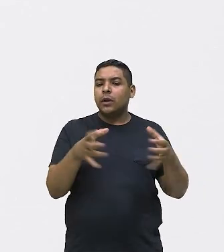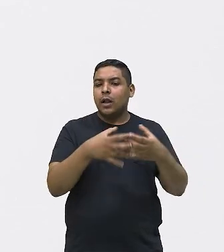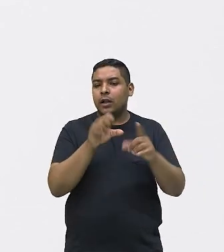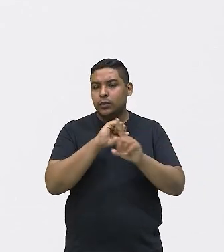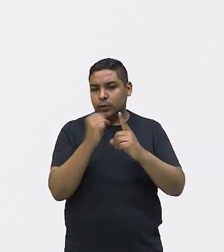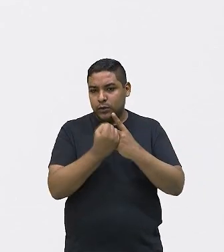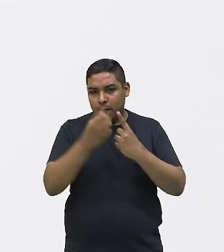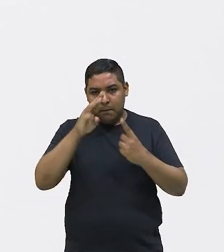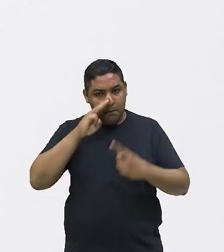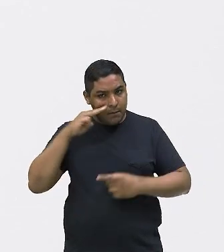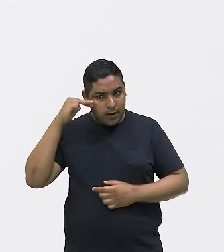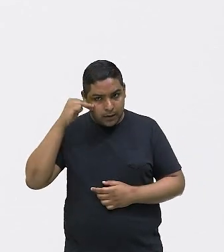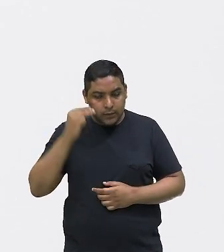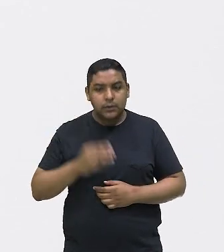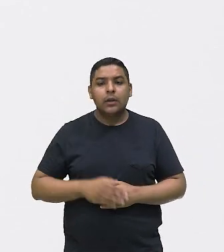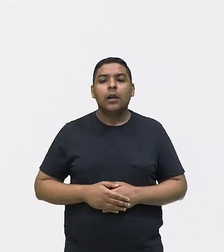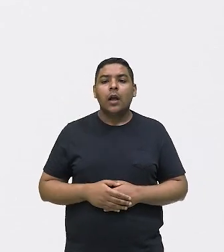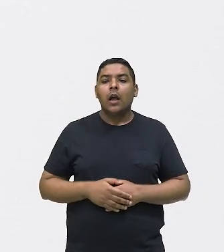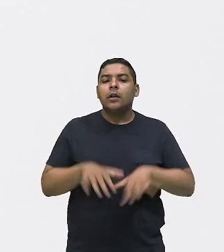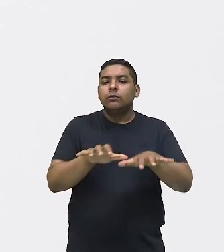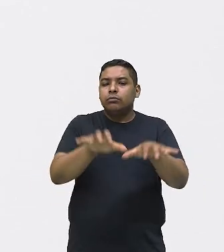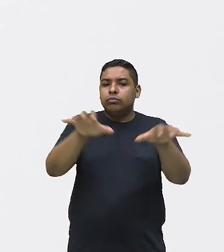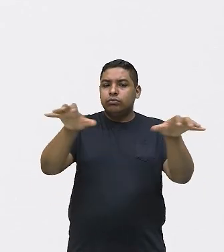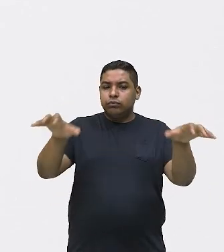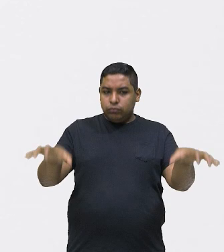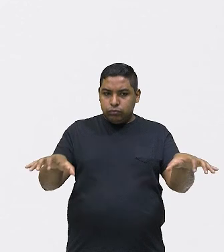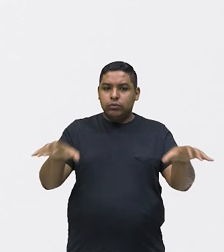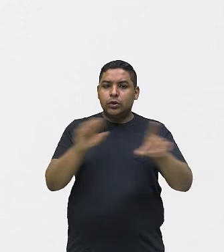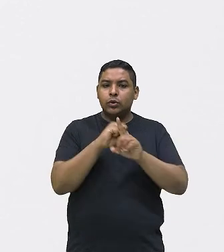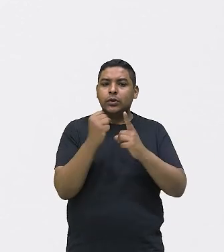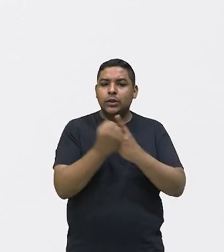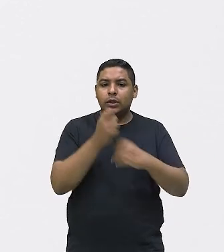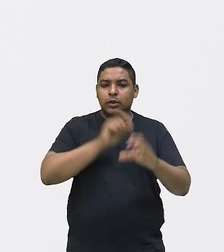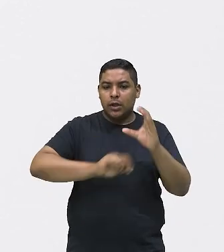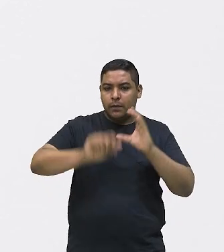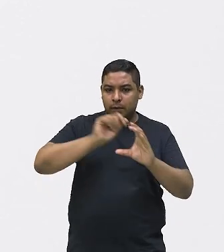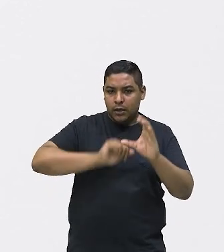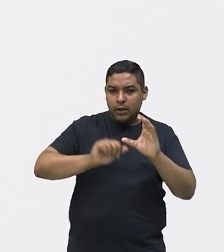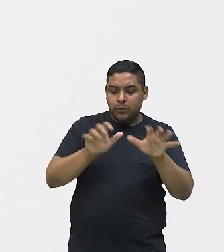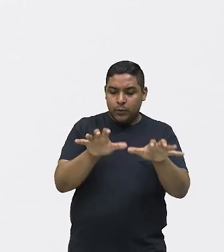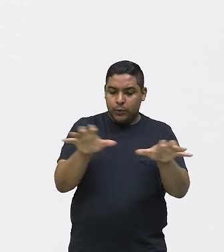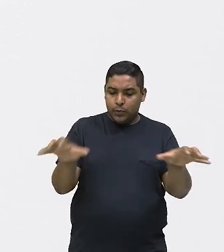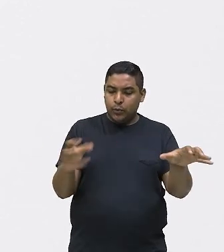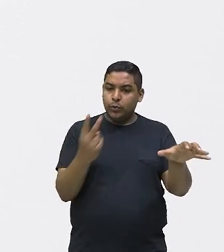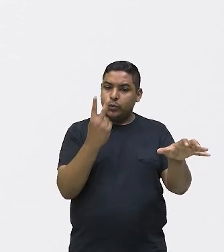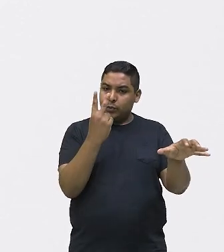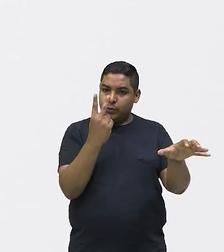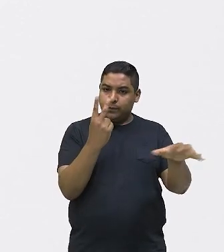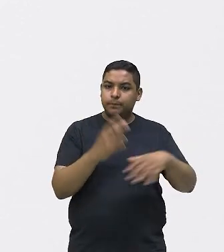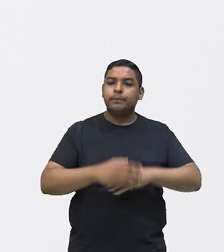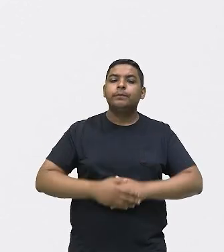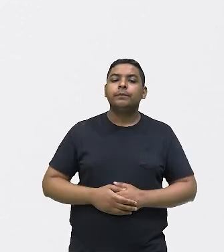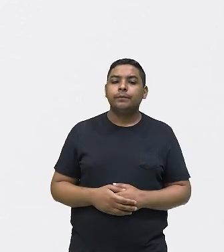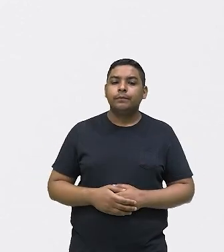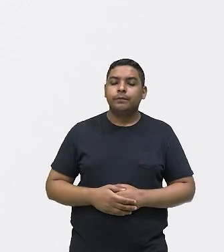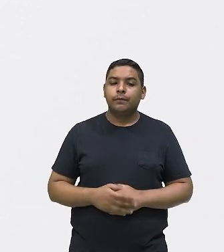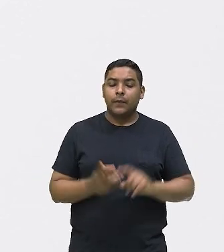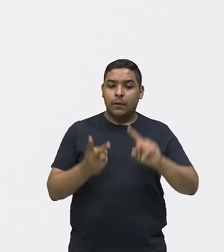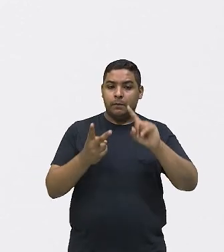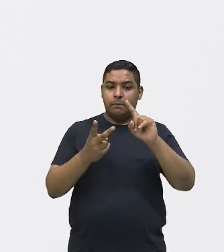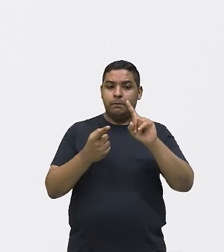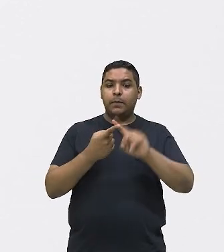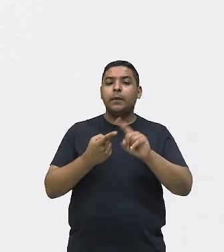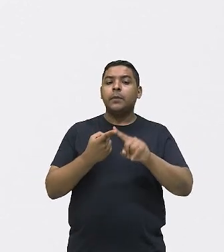em Karl Marx divide a sociedade capitalista em duas classes. São